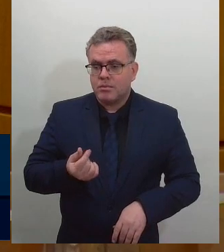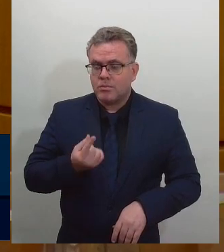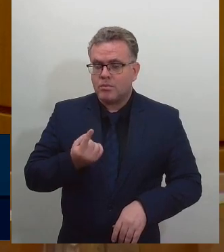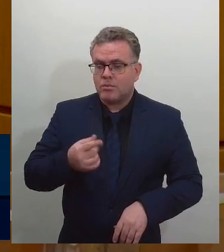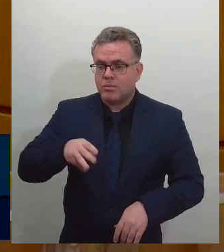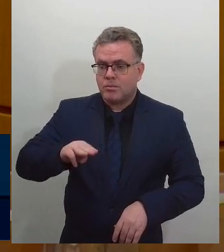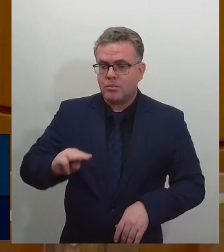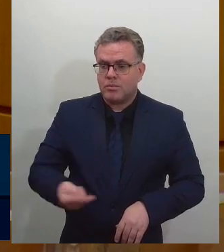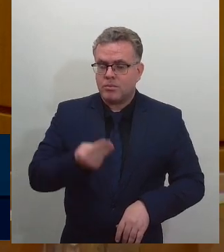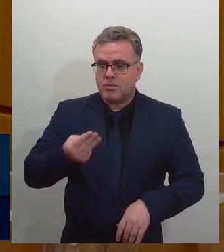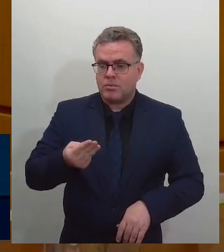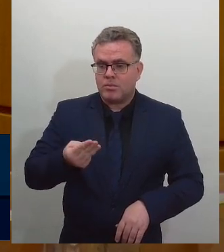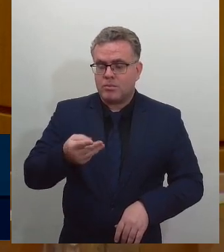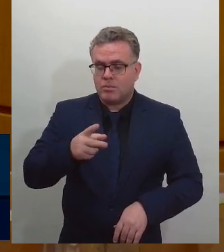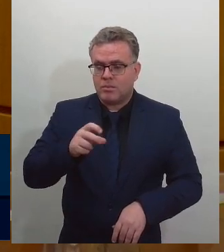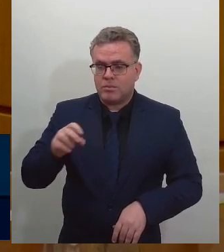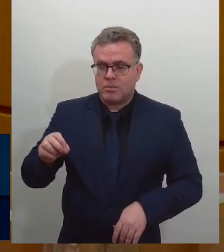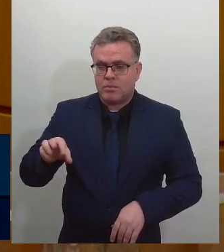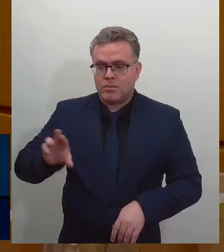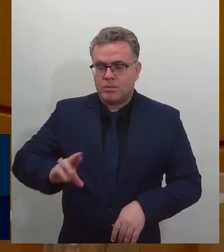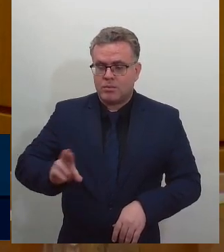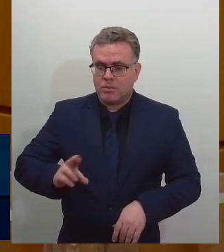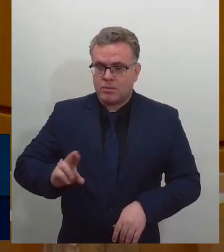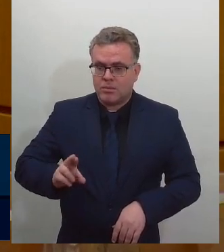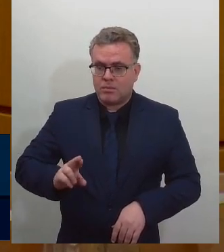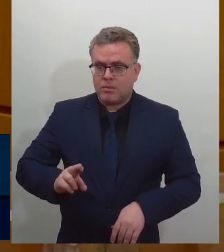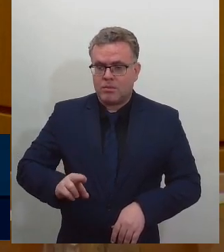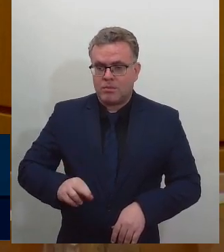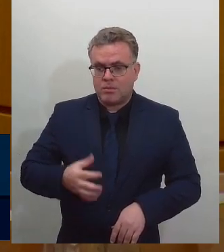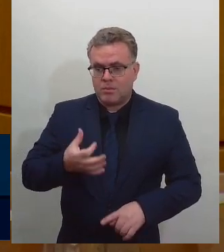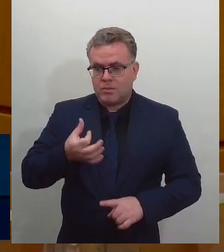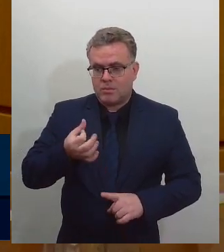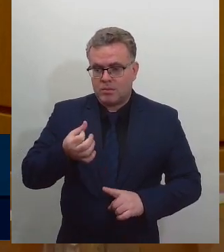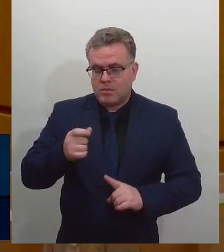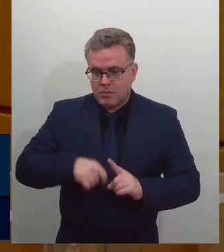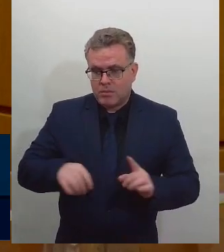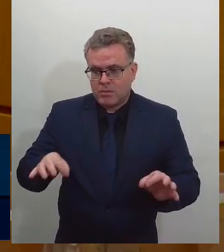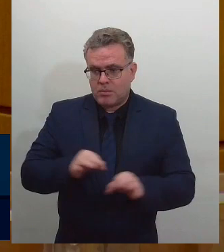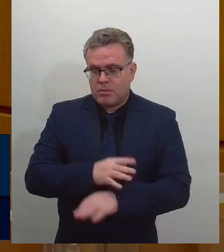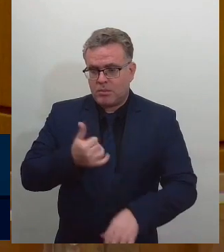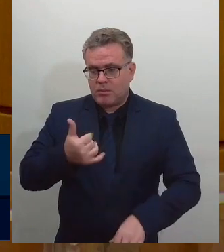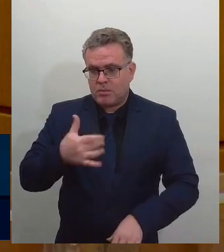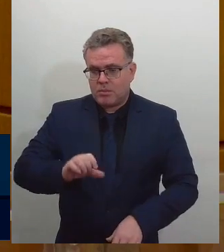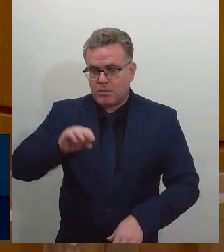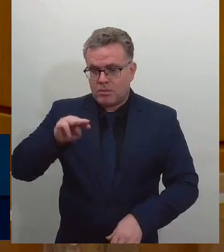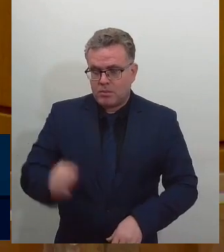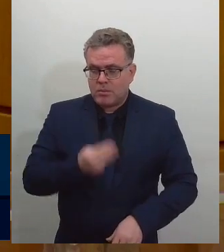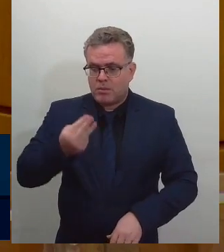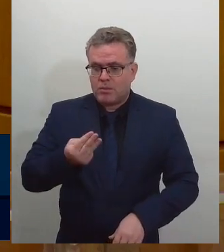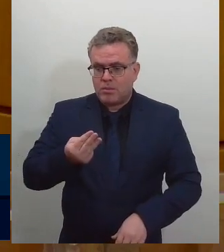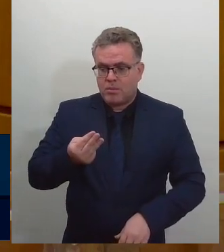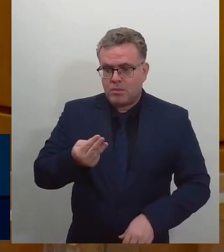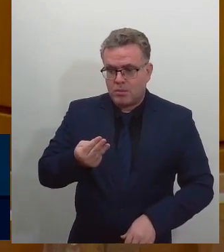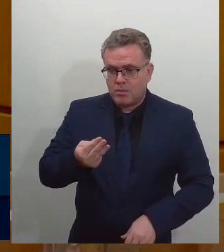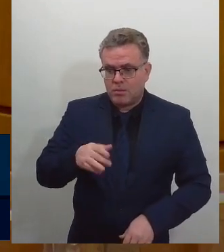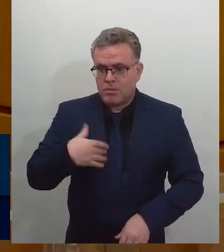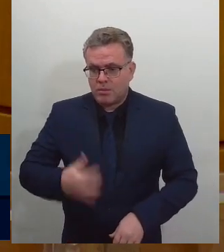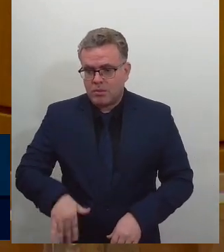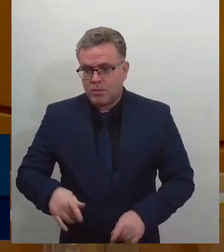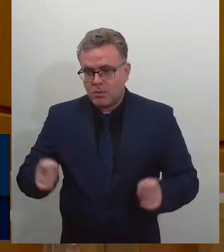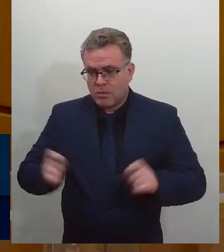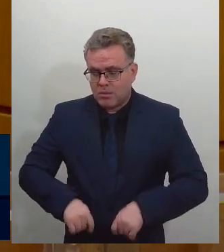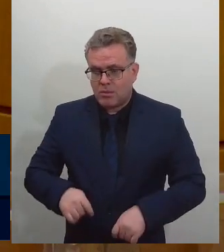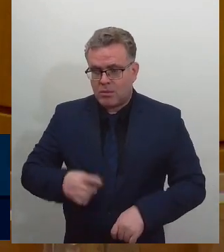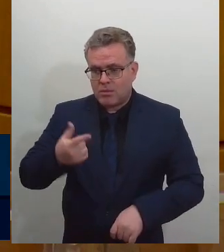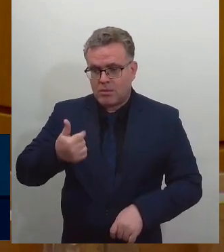R$1,5 milhão. Se você botar isso 6 meses de seca, é 10 milhões. Você pode gastar 10 milhões, mas ao mesmo tempo